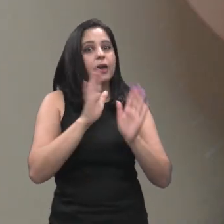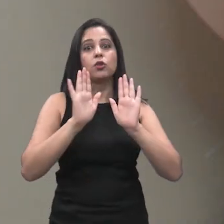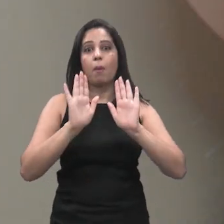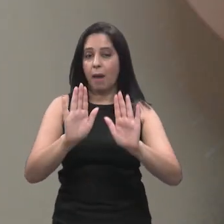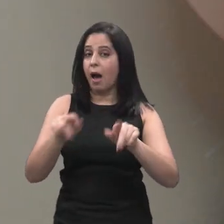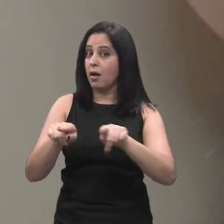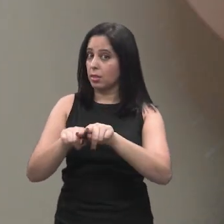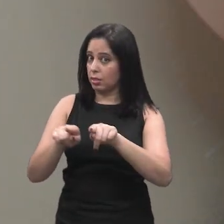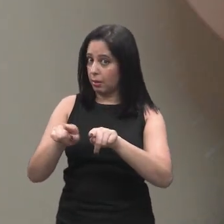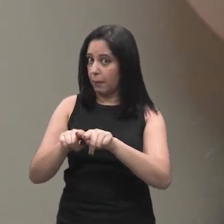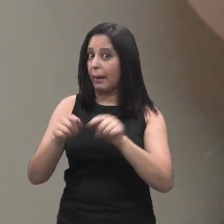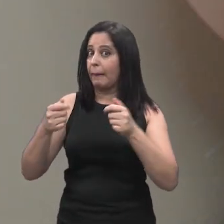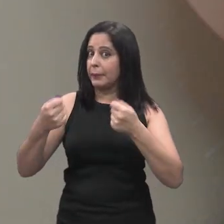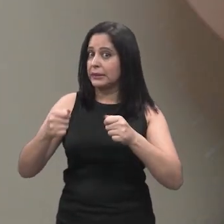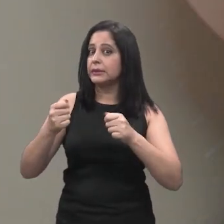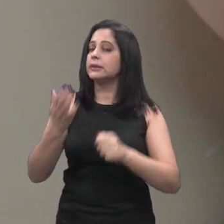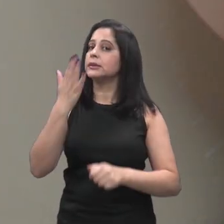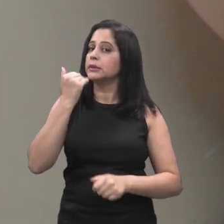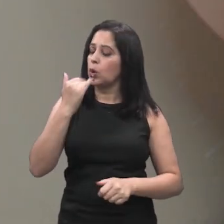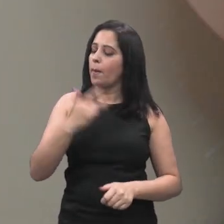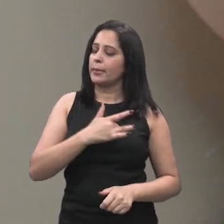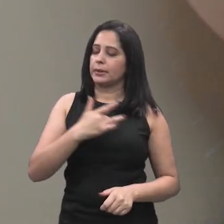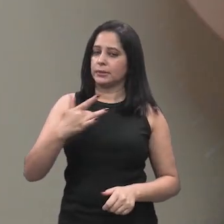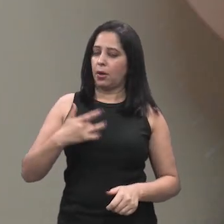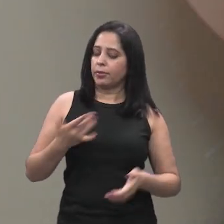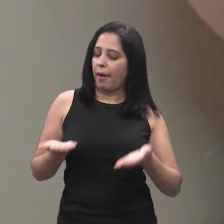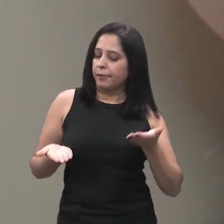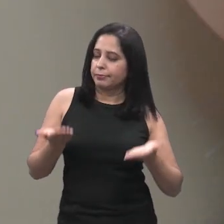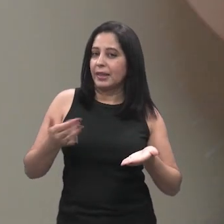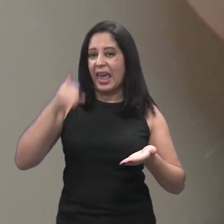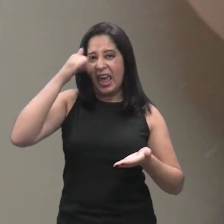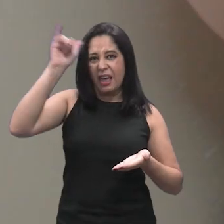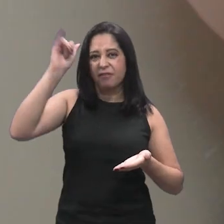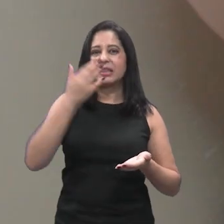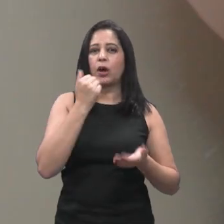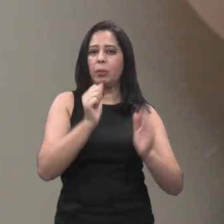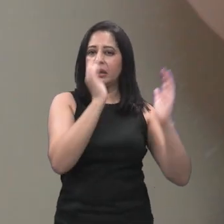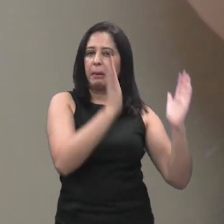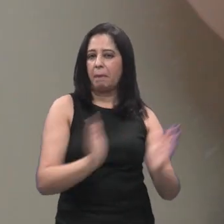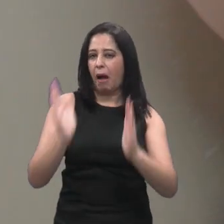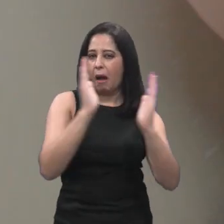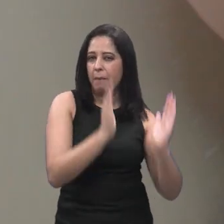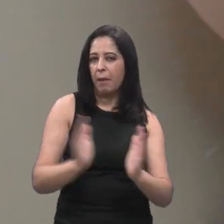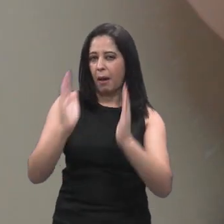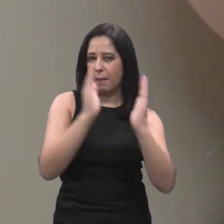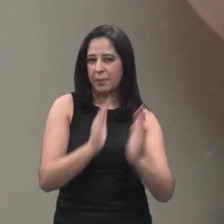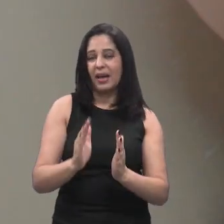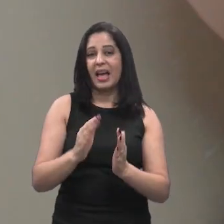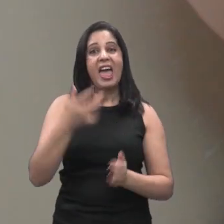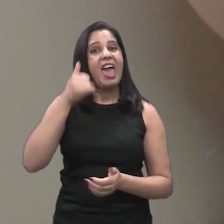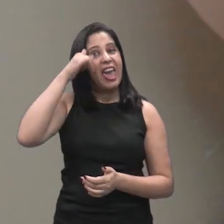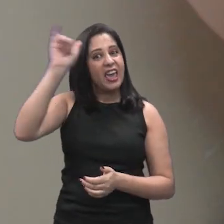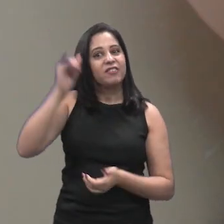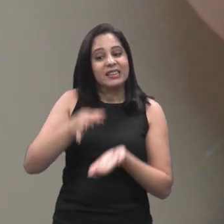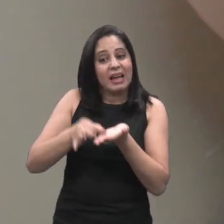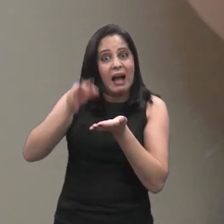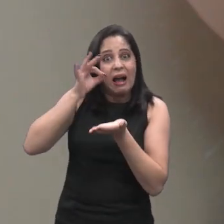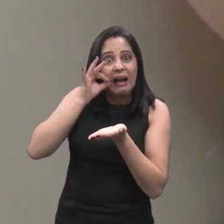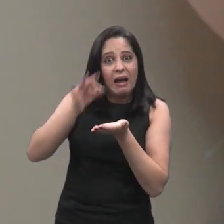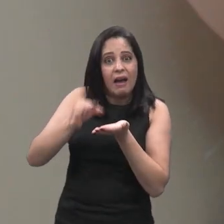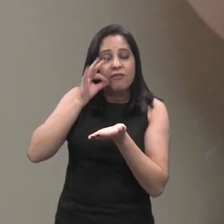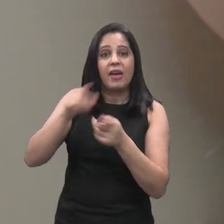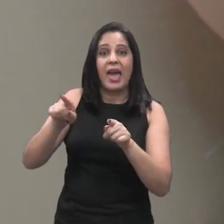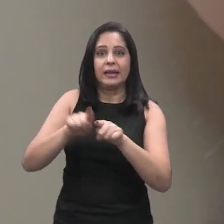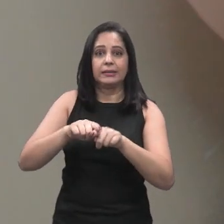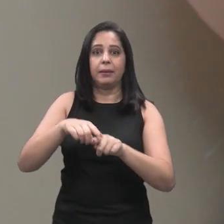necessário também uma dieta balanceada e evitar alimentos ultraprocessados, excesso de cafeína e também